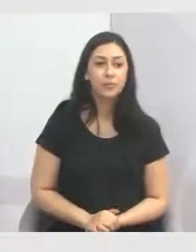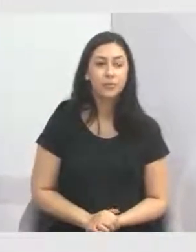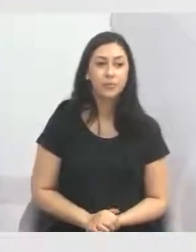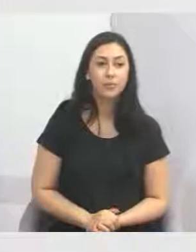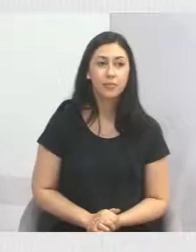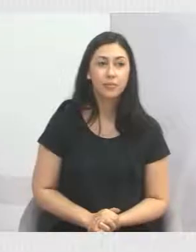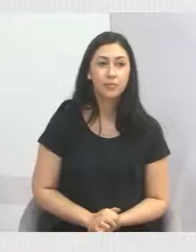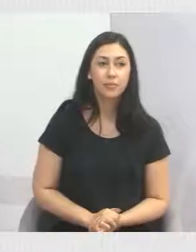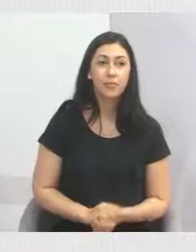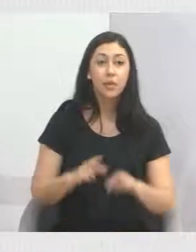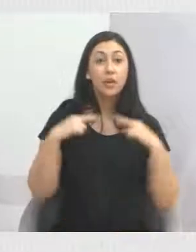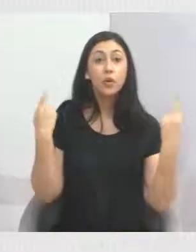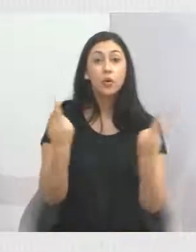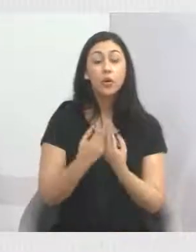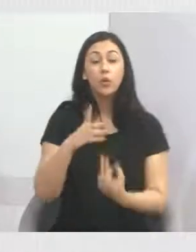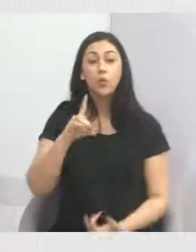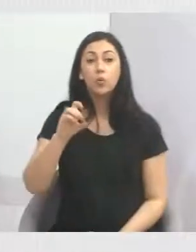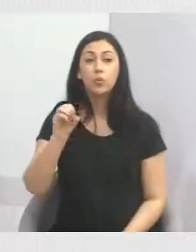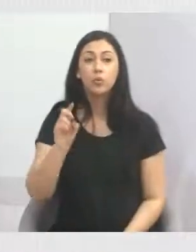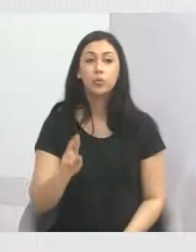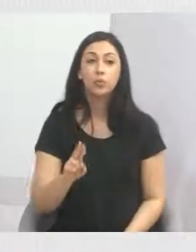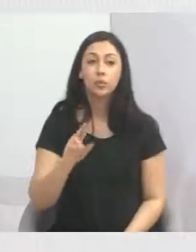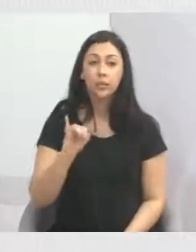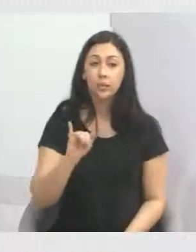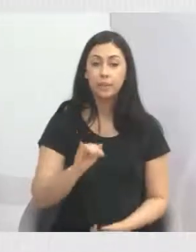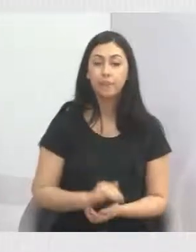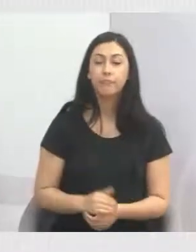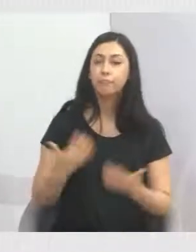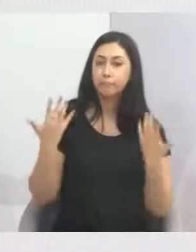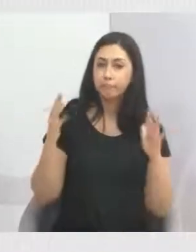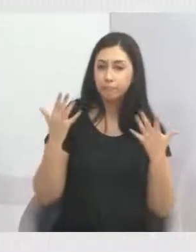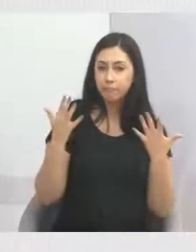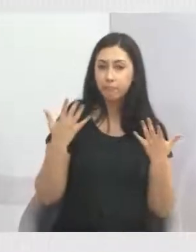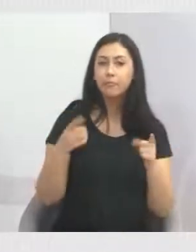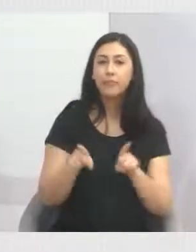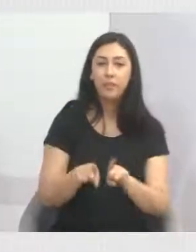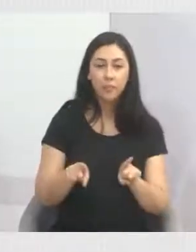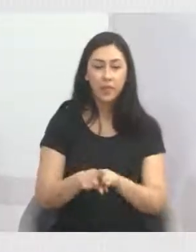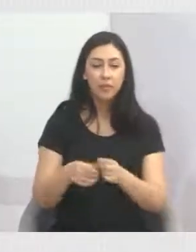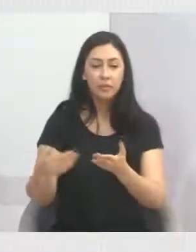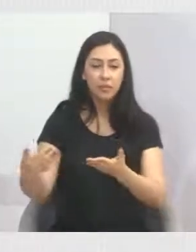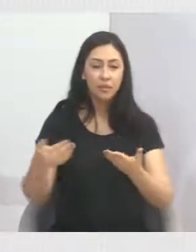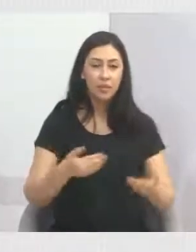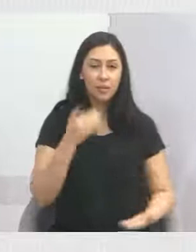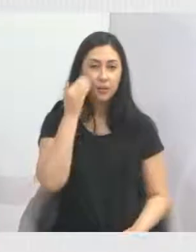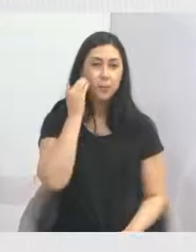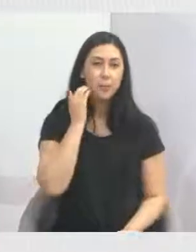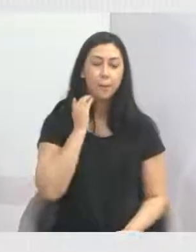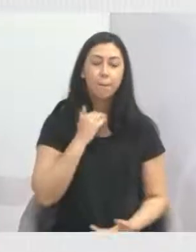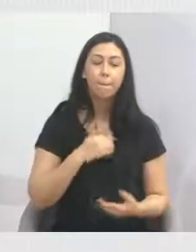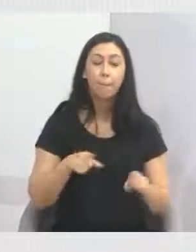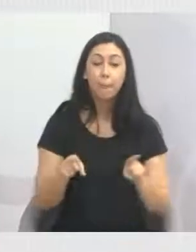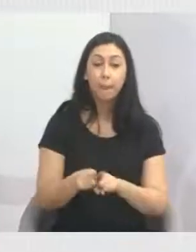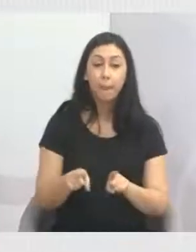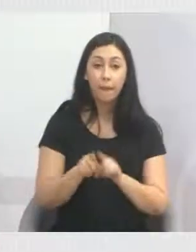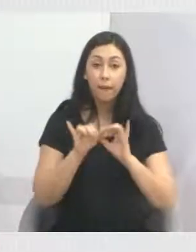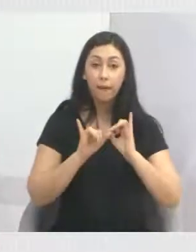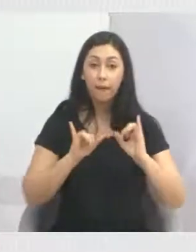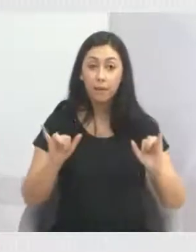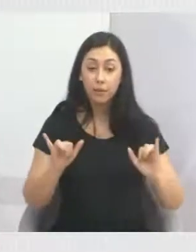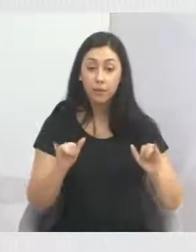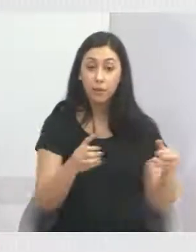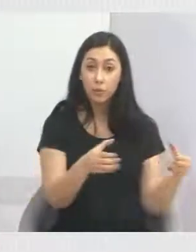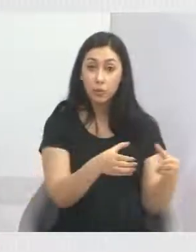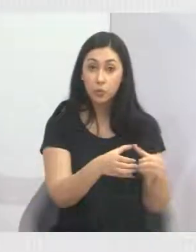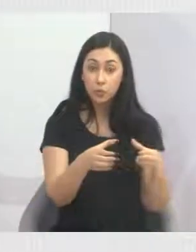Isso aí tive com o Dori e dar os parabéns para o Dori, professor que esteve aqui hoje. E também dizer que as